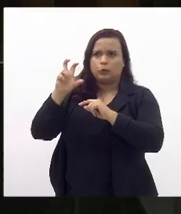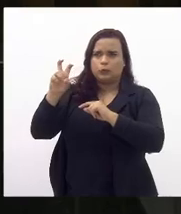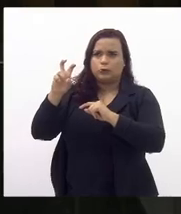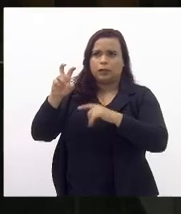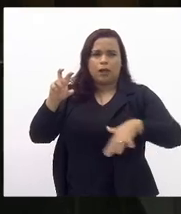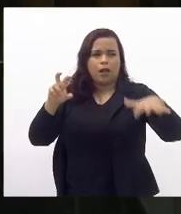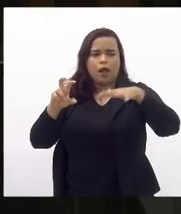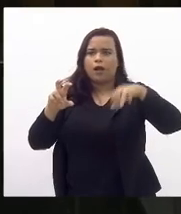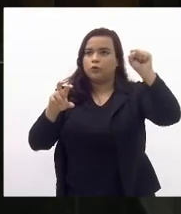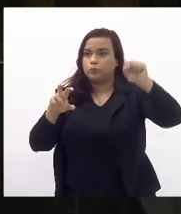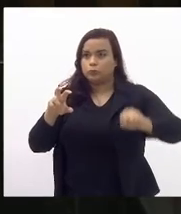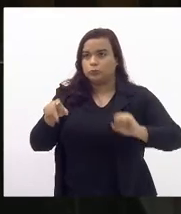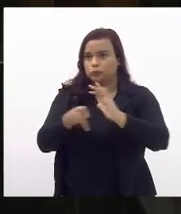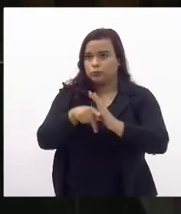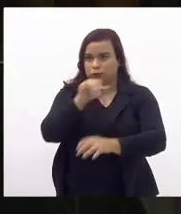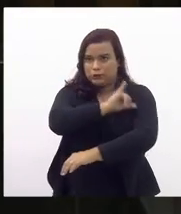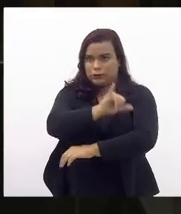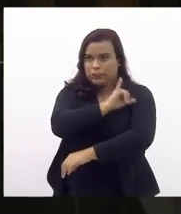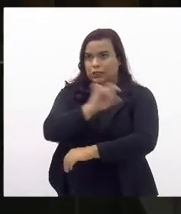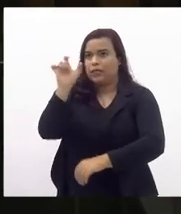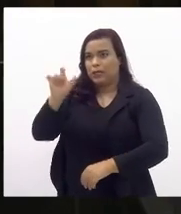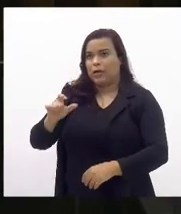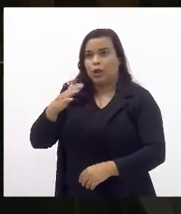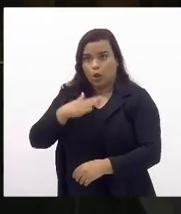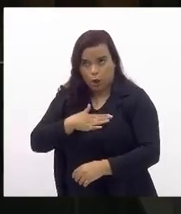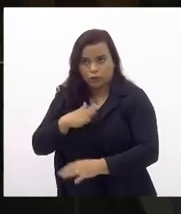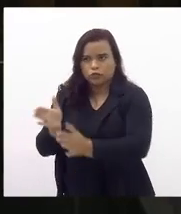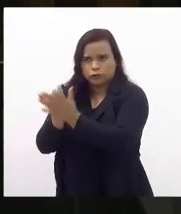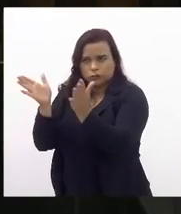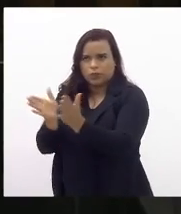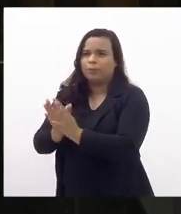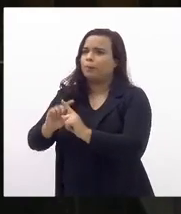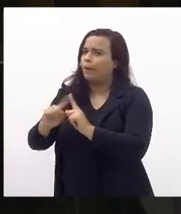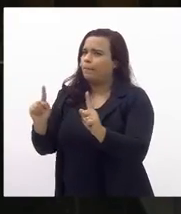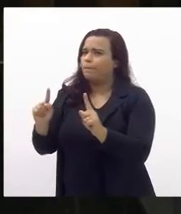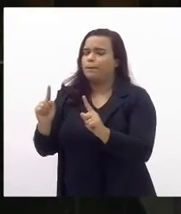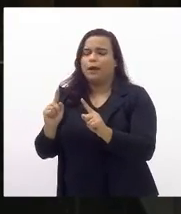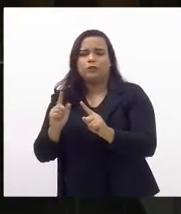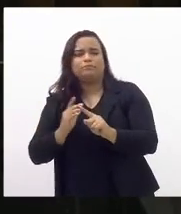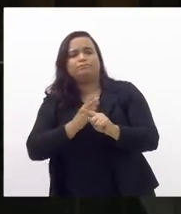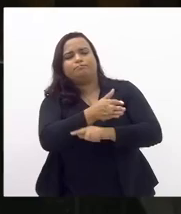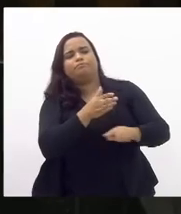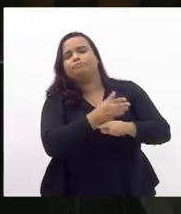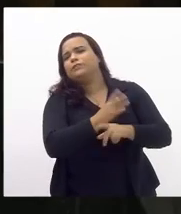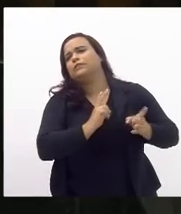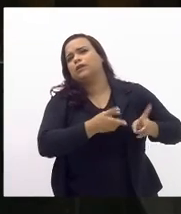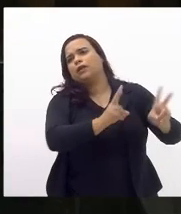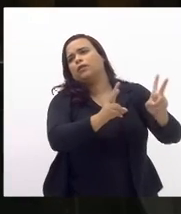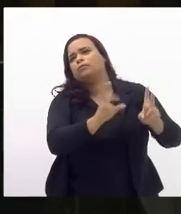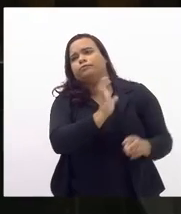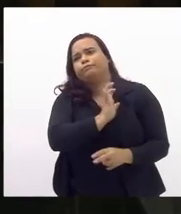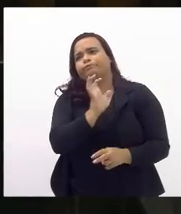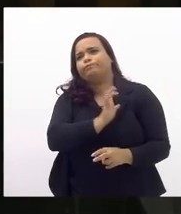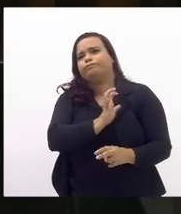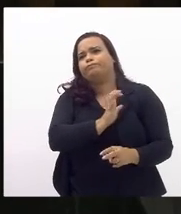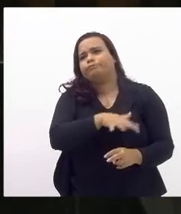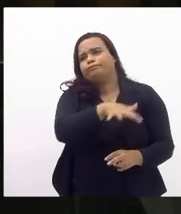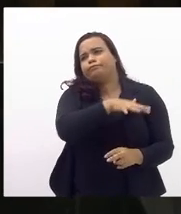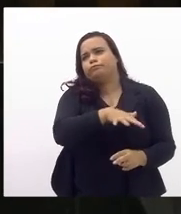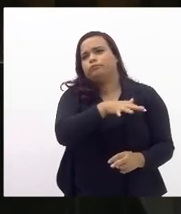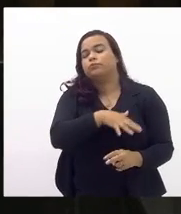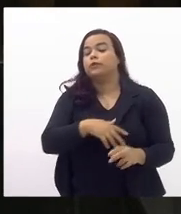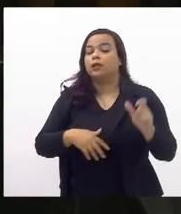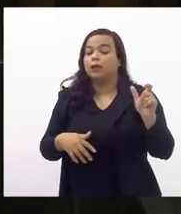de Janeiro, que ele frequenta, ele gosta muito de pobre na teoria, mas na prática ele vive uma vida de nababo. Enfim,